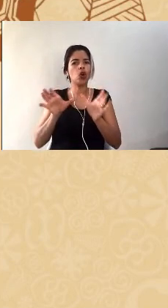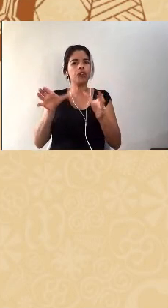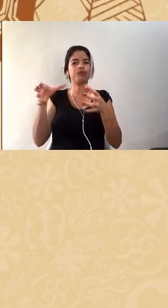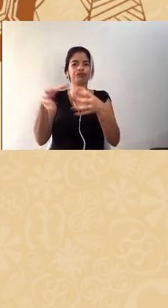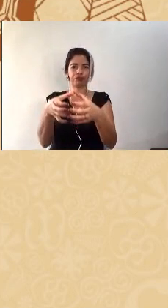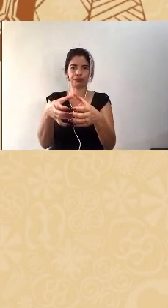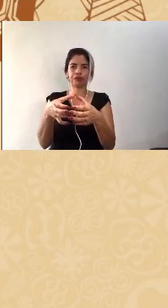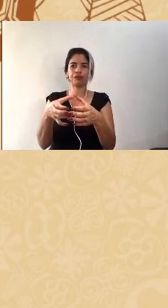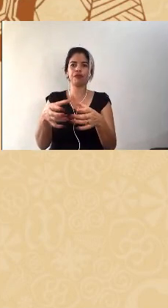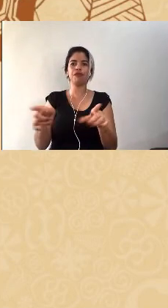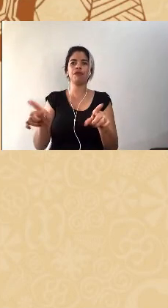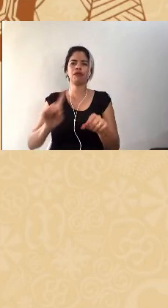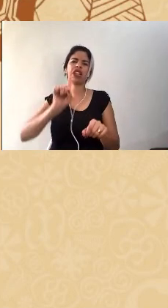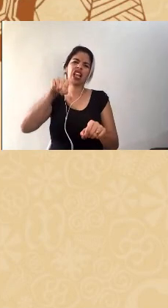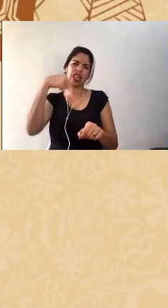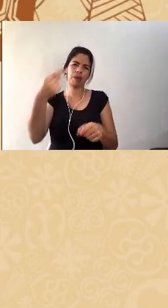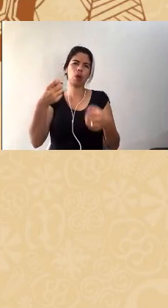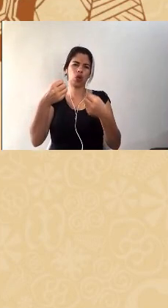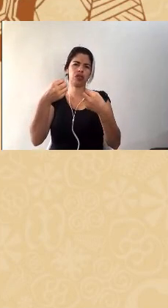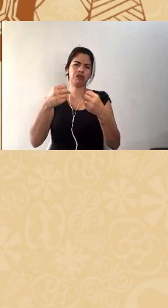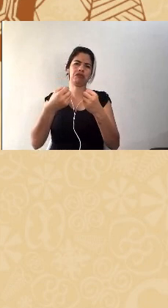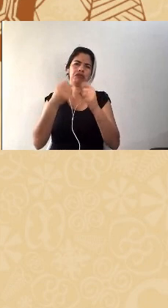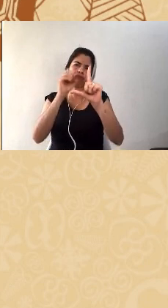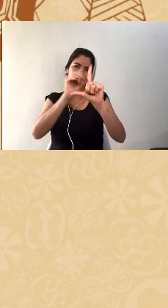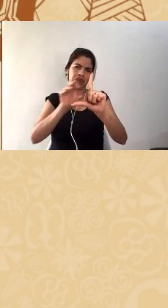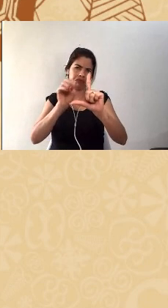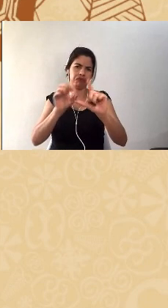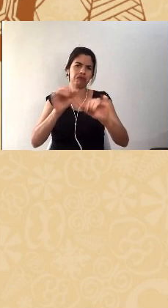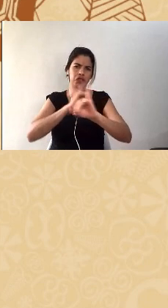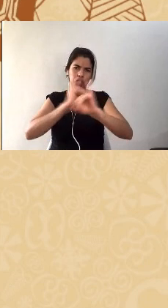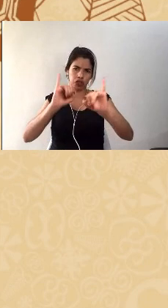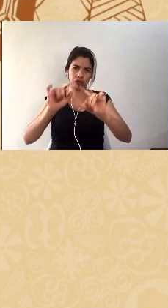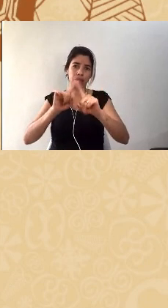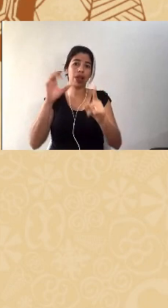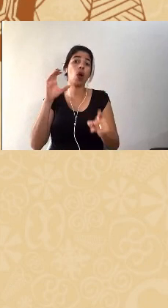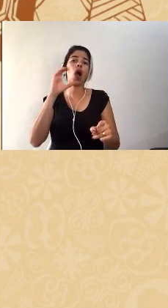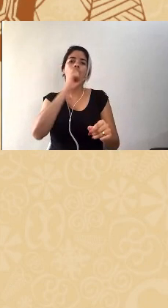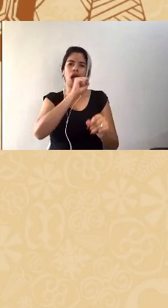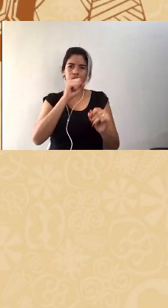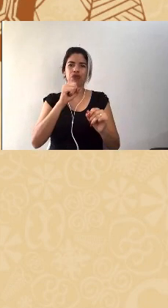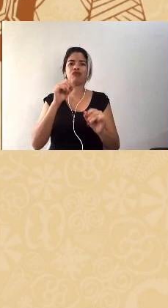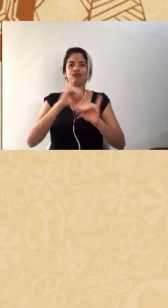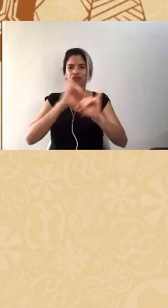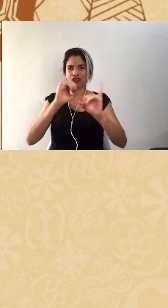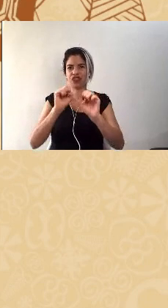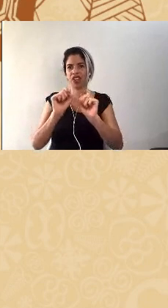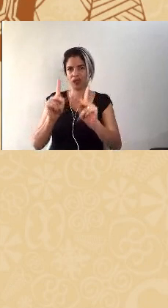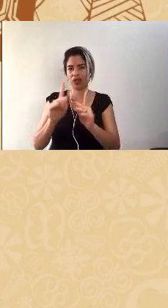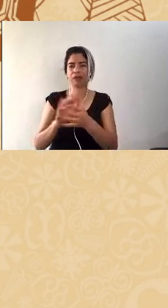pontos aqui, depois eu posso até disponibilizar aqui essa apresentação, mas vou passar aqui mais rapidinho. Próximo, por favor.